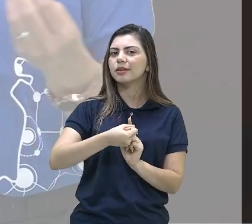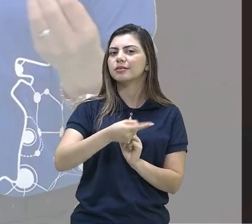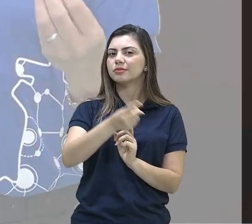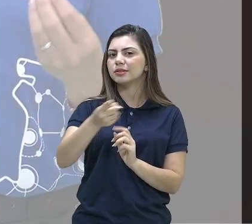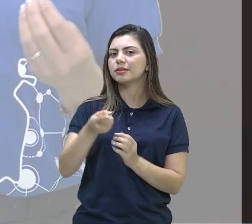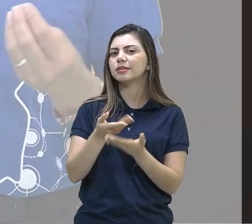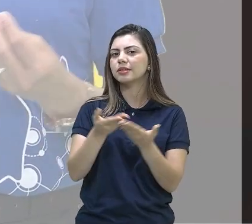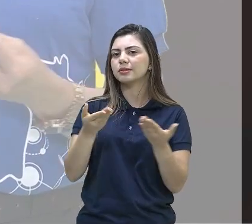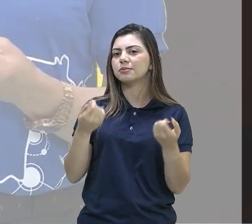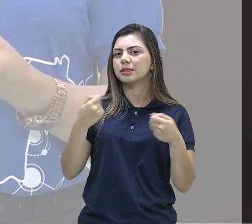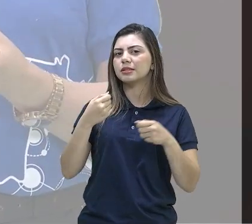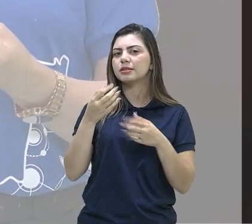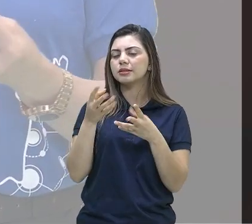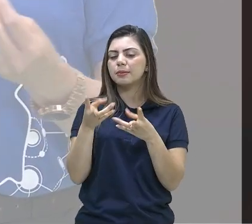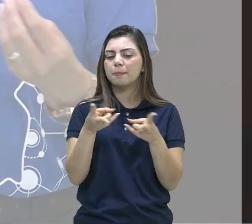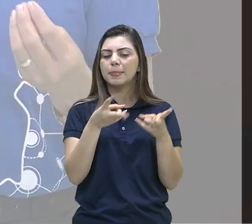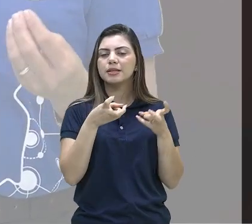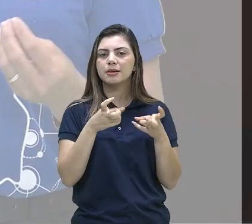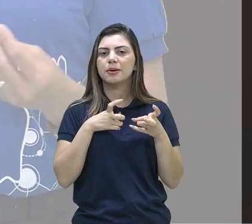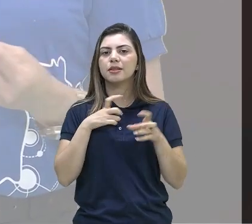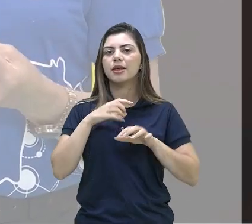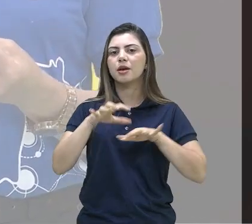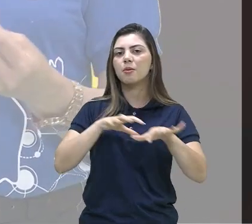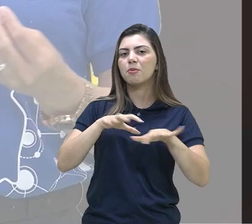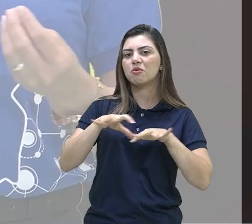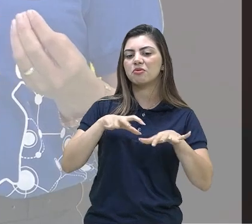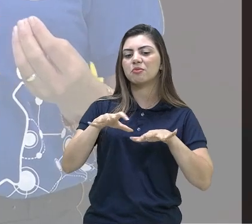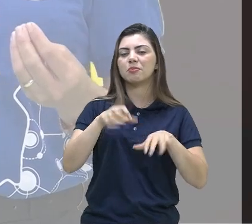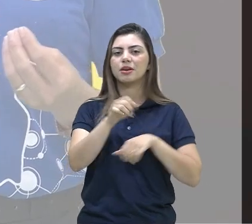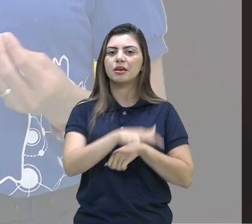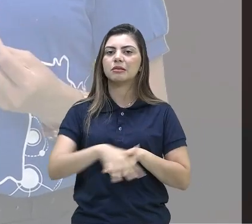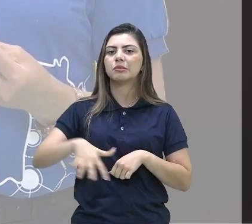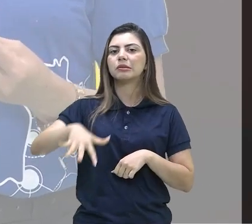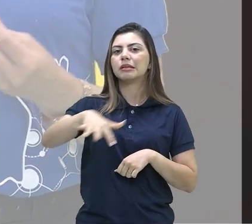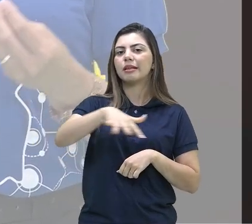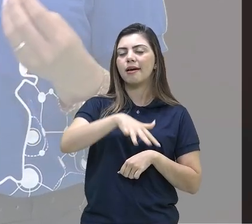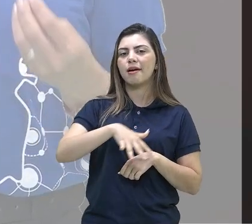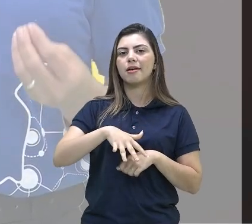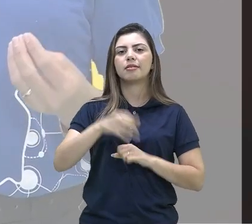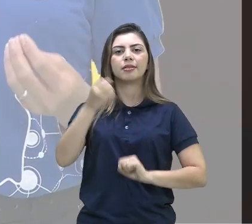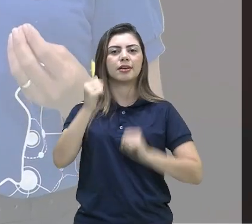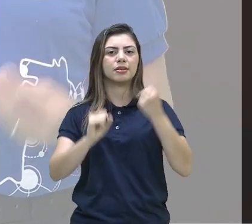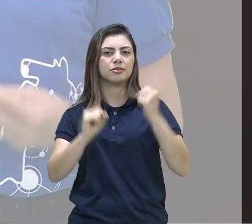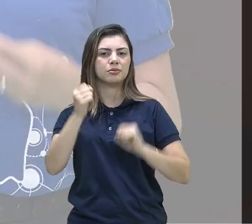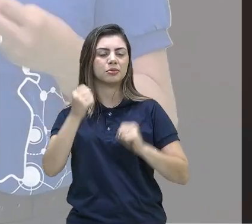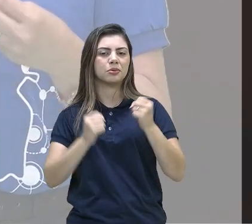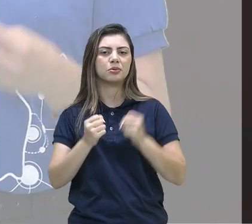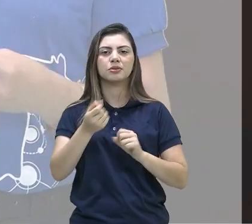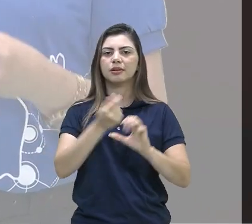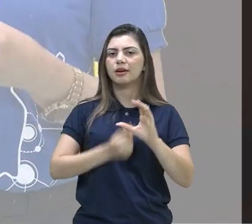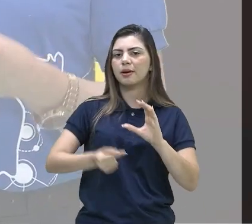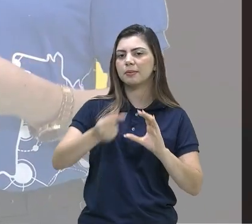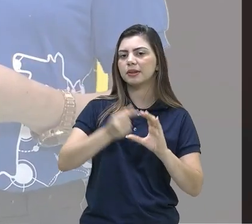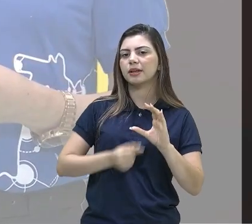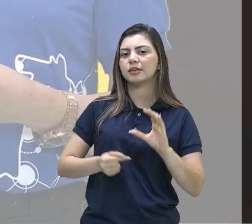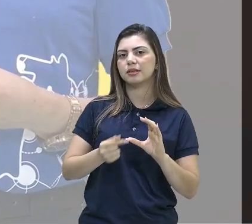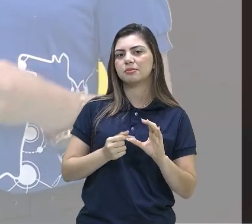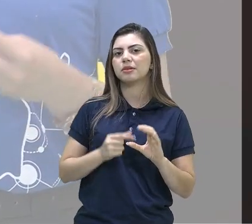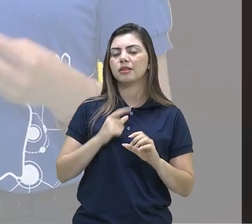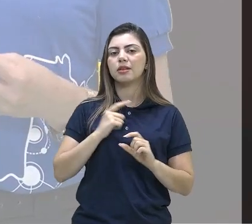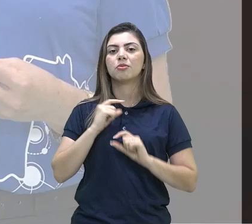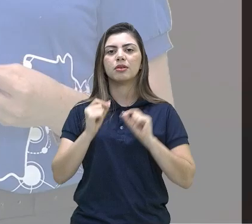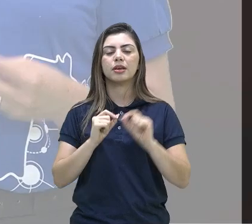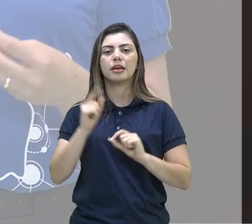um movimento industrial, capitalista, de uma indústria chamada indústria